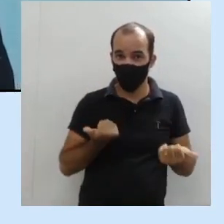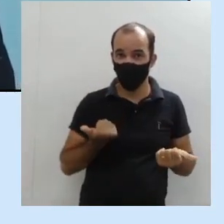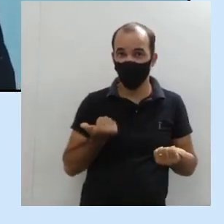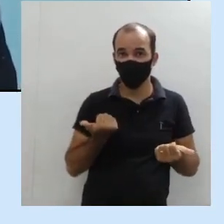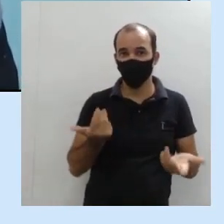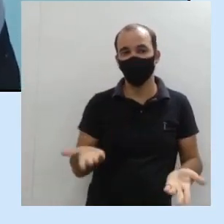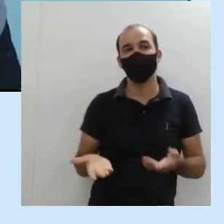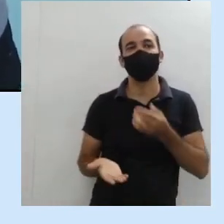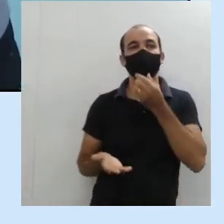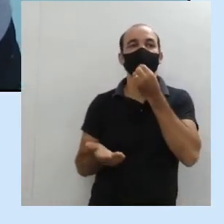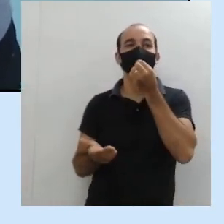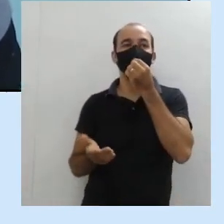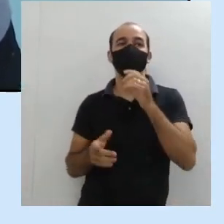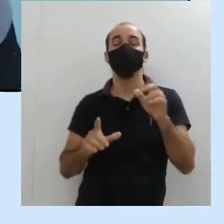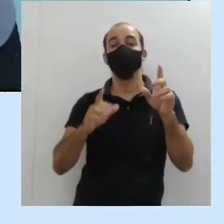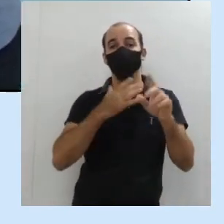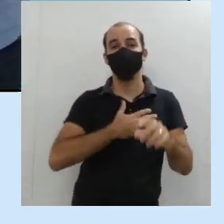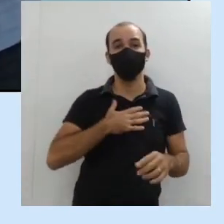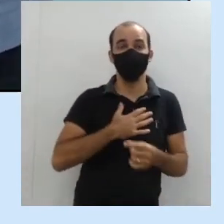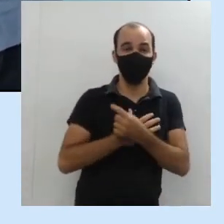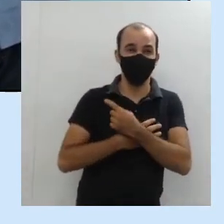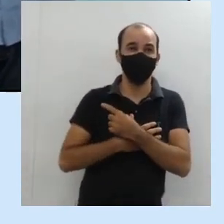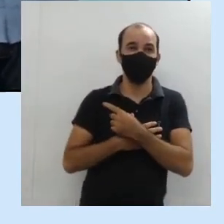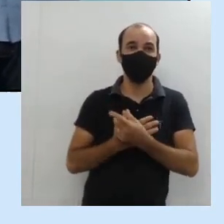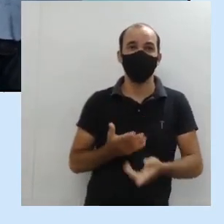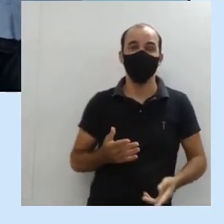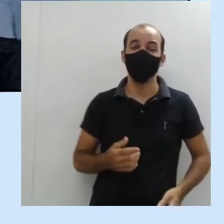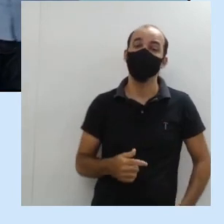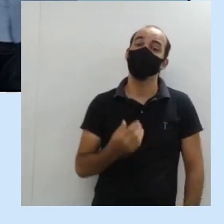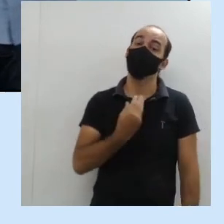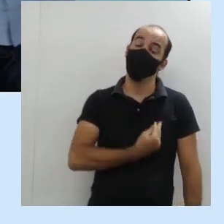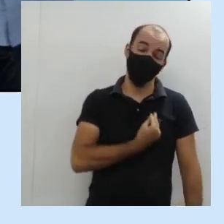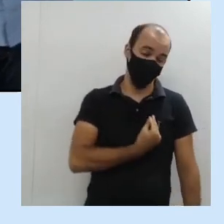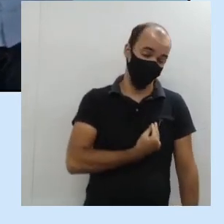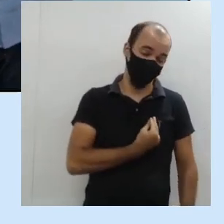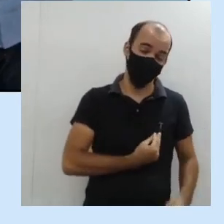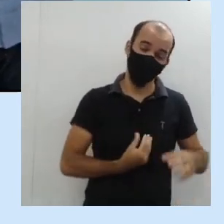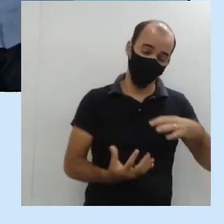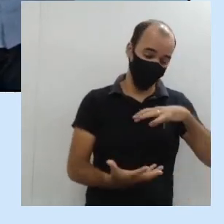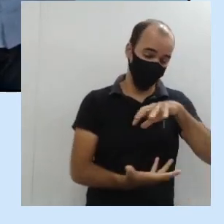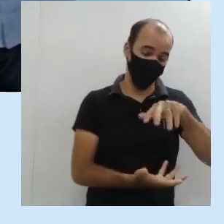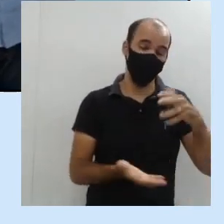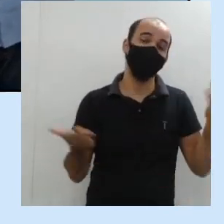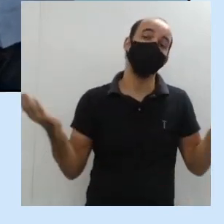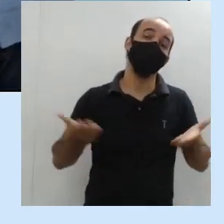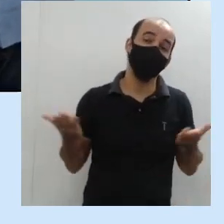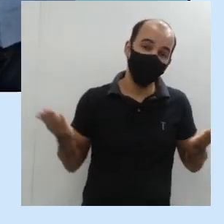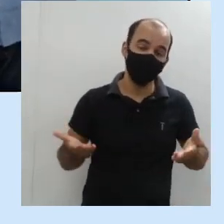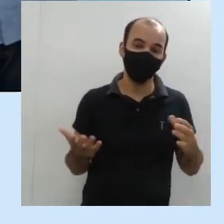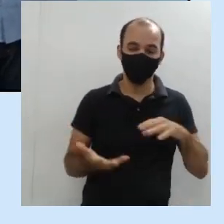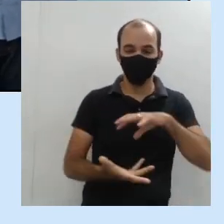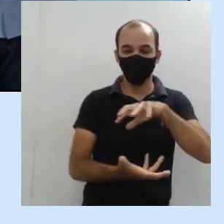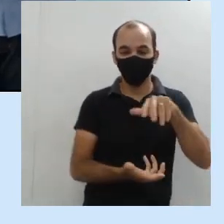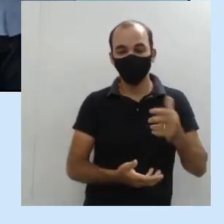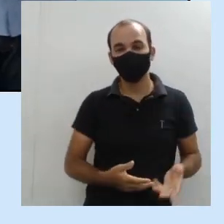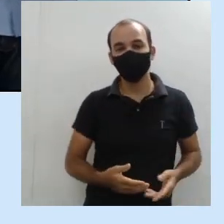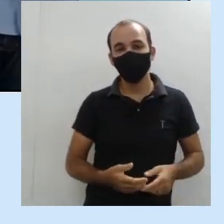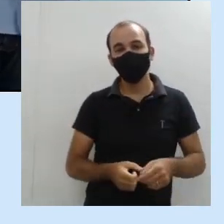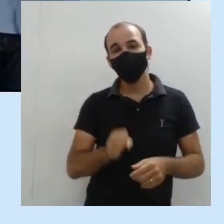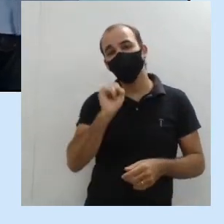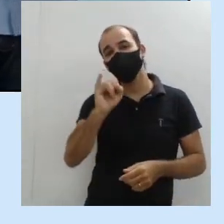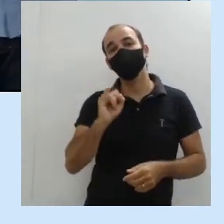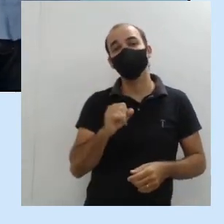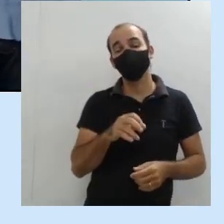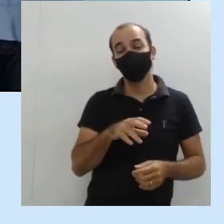nossa aula de hoje, que ele diz o seguinte: eu estou nele agora. Talvez o mundo que está ao nosso